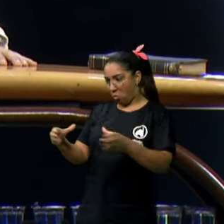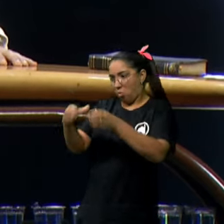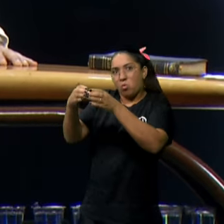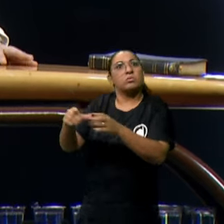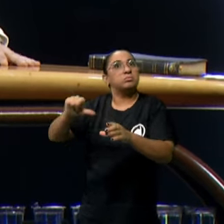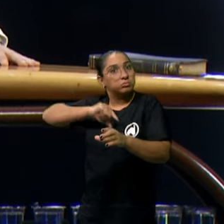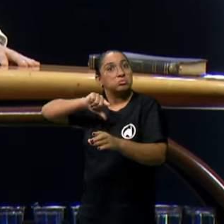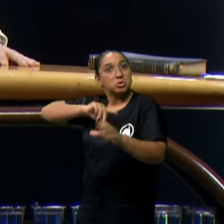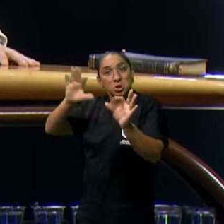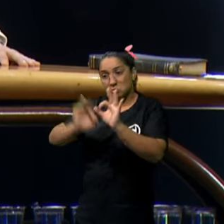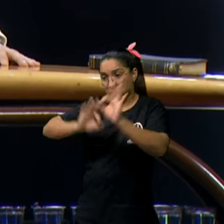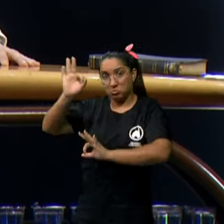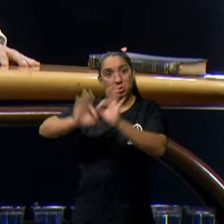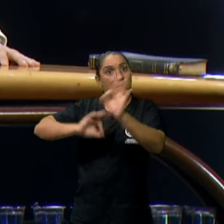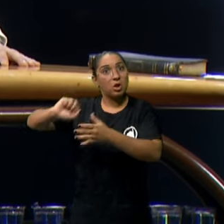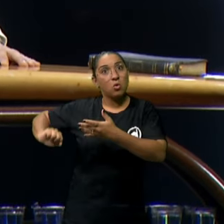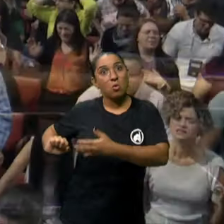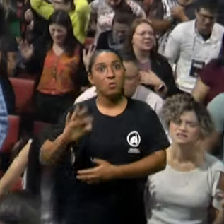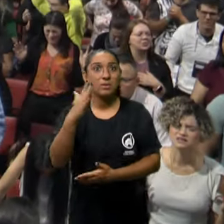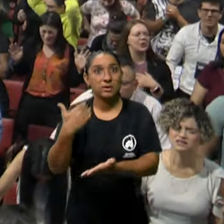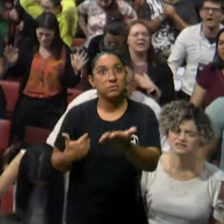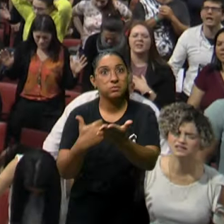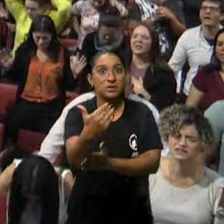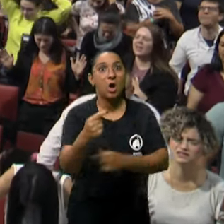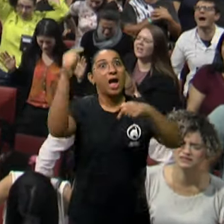em algum lugar tem que conversar